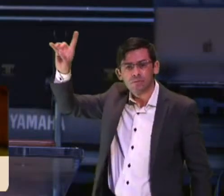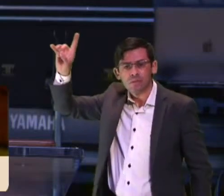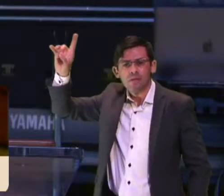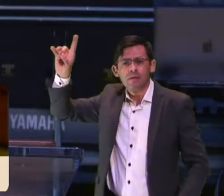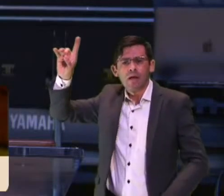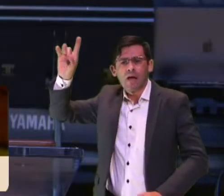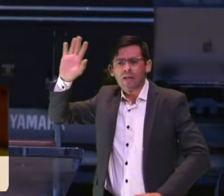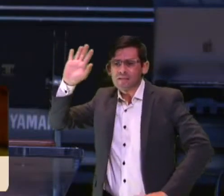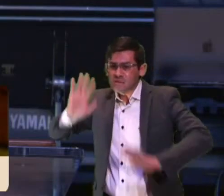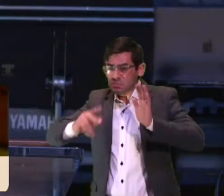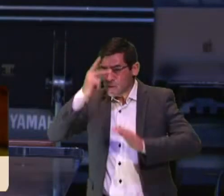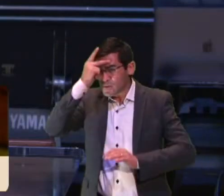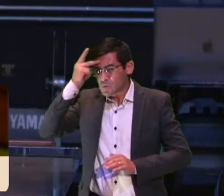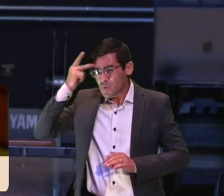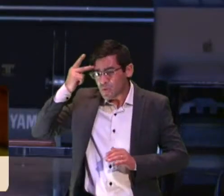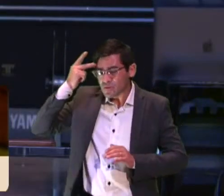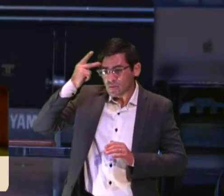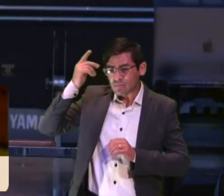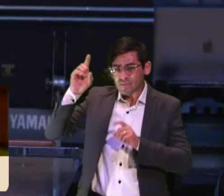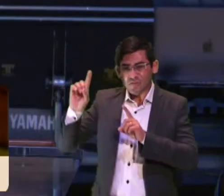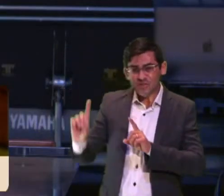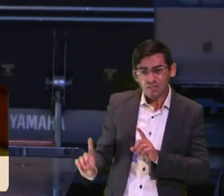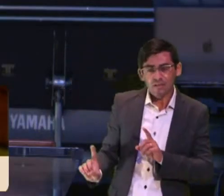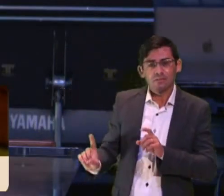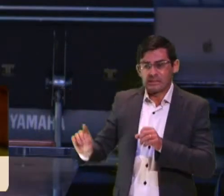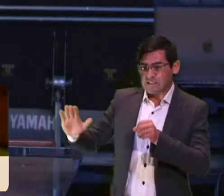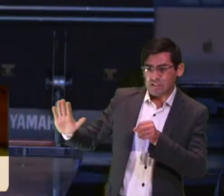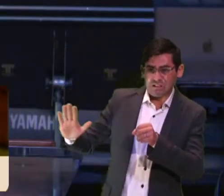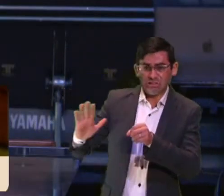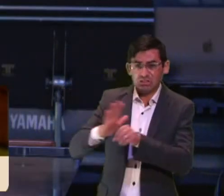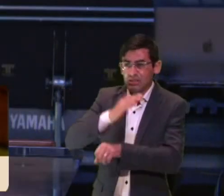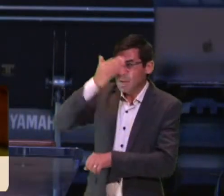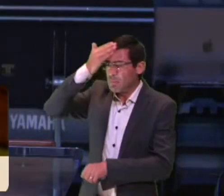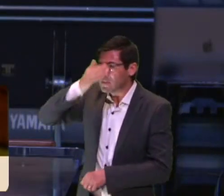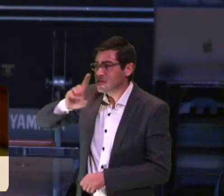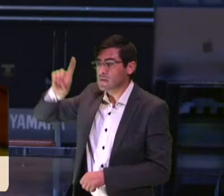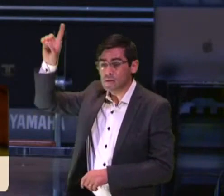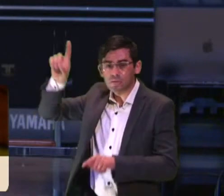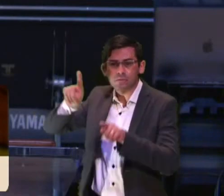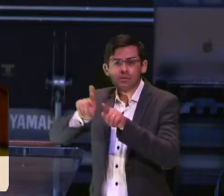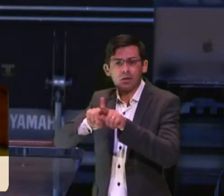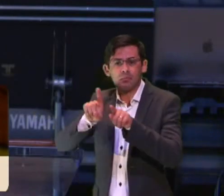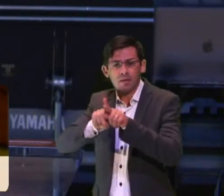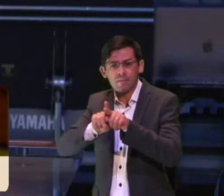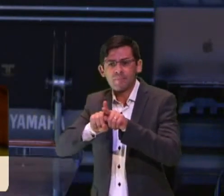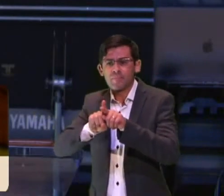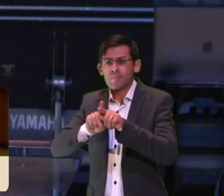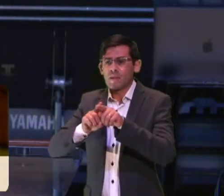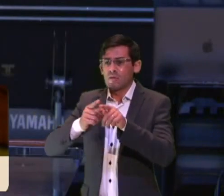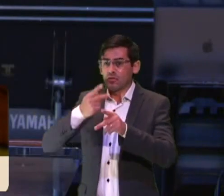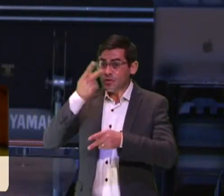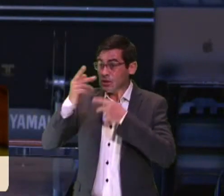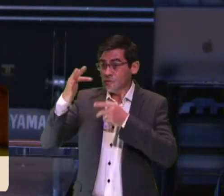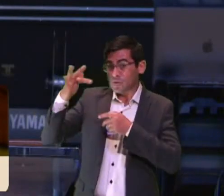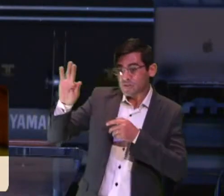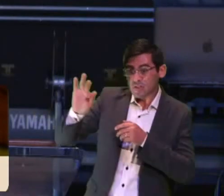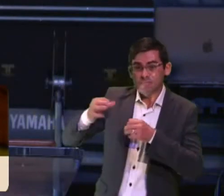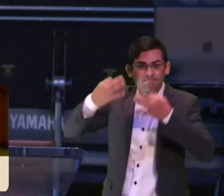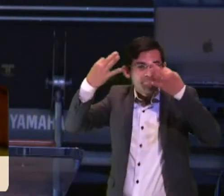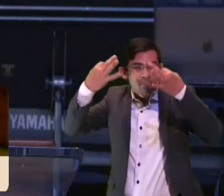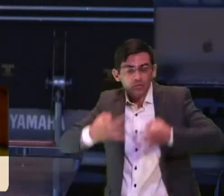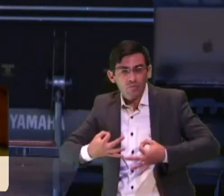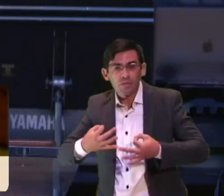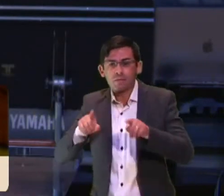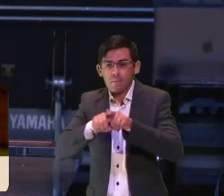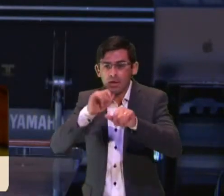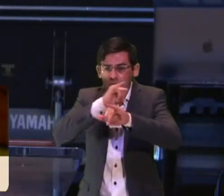com deficiências mentais sendo tomadas pela presença de Deus, falando francês perfeitamente,